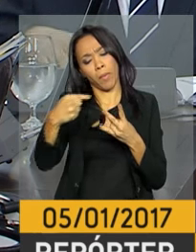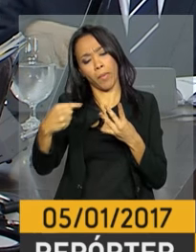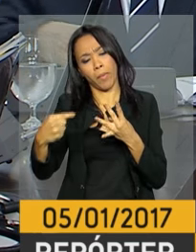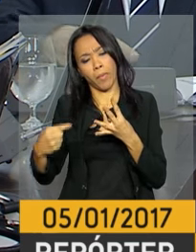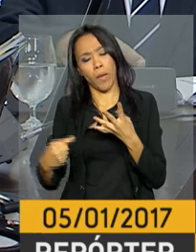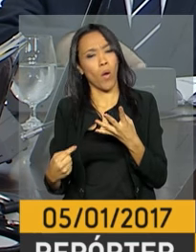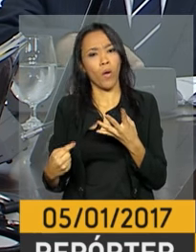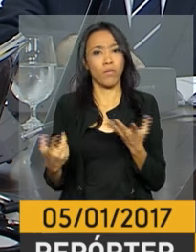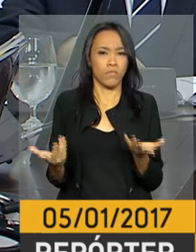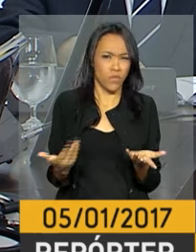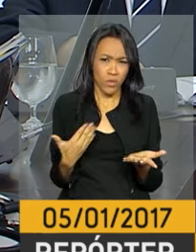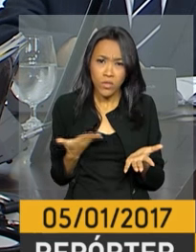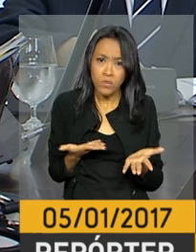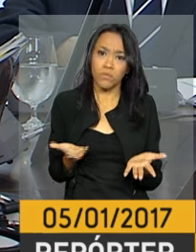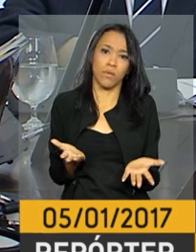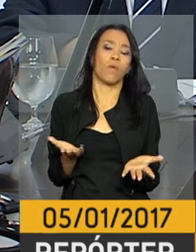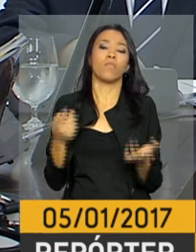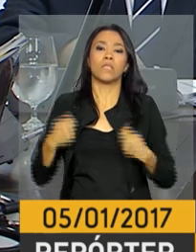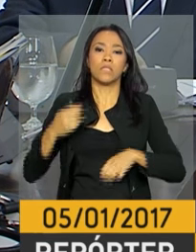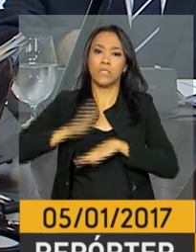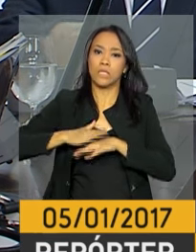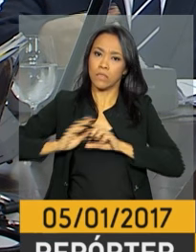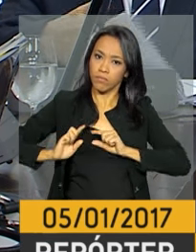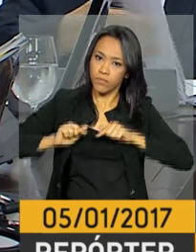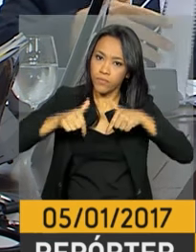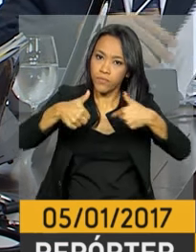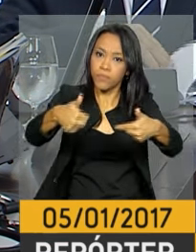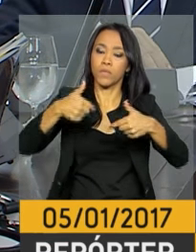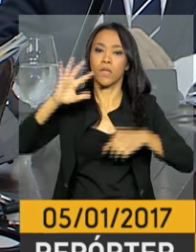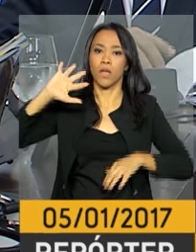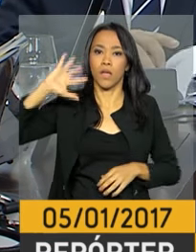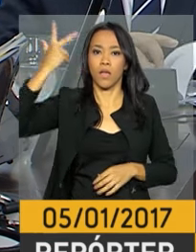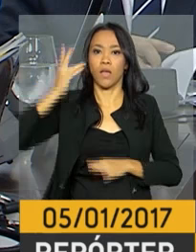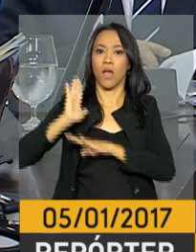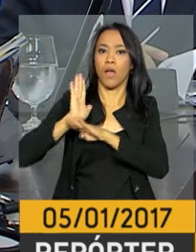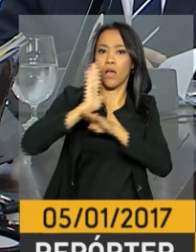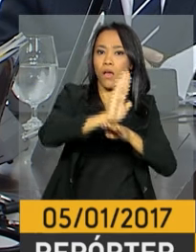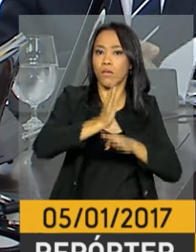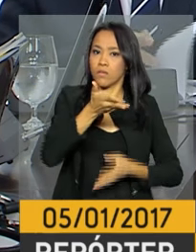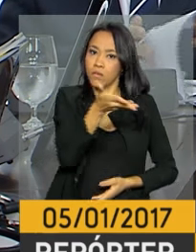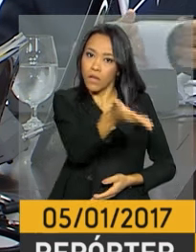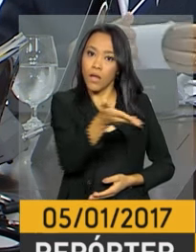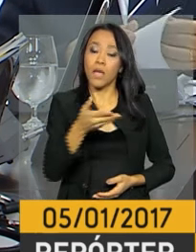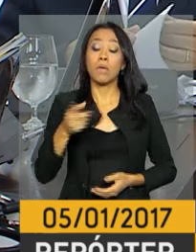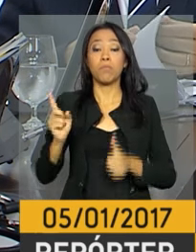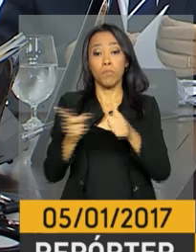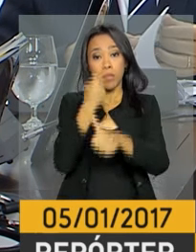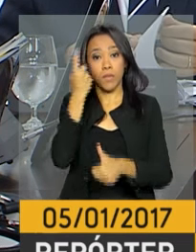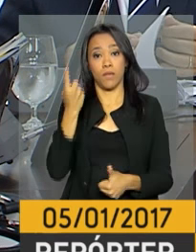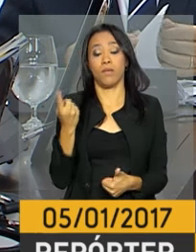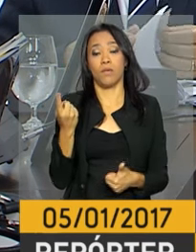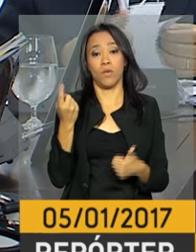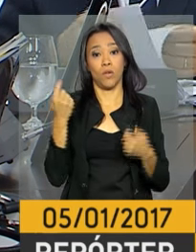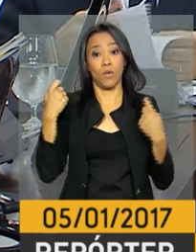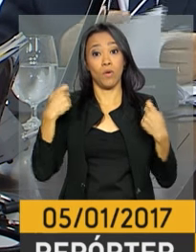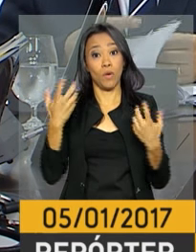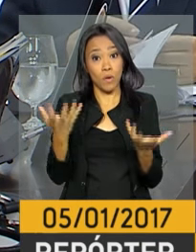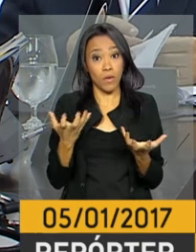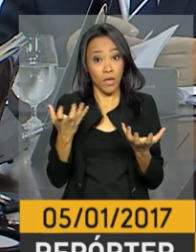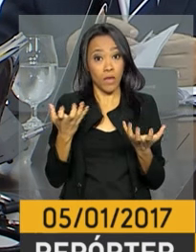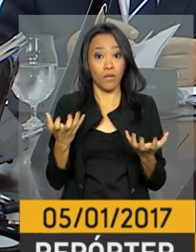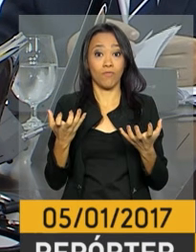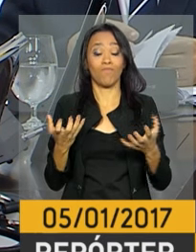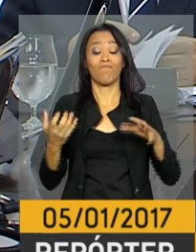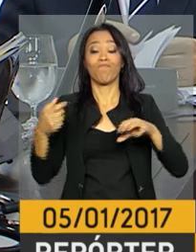aconteceu é preciso agir é preciso executar e para agir e executar eu quero em primeiro lugar invocar um preceito constitucional